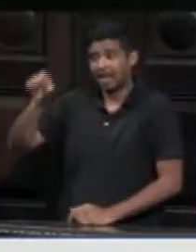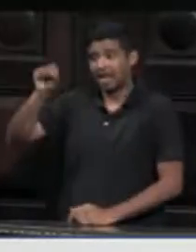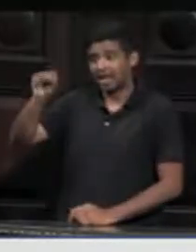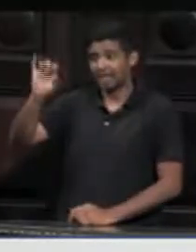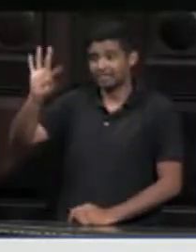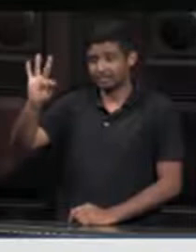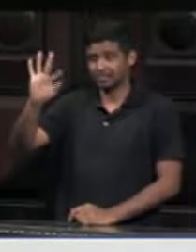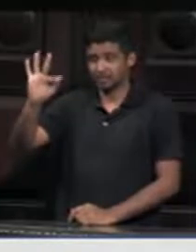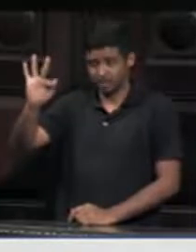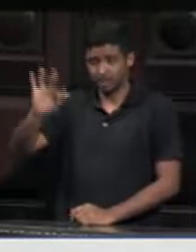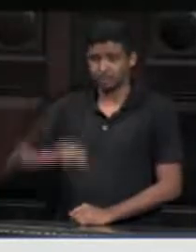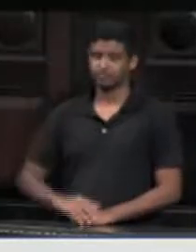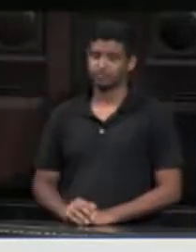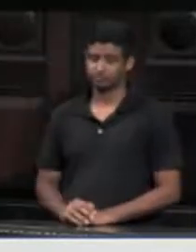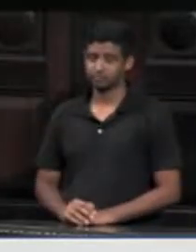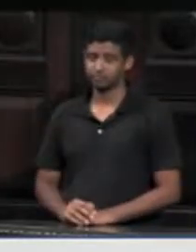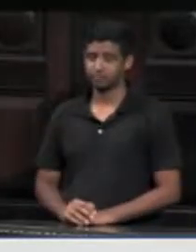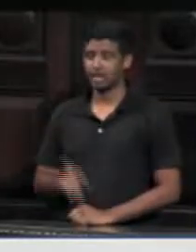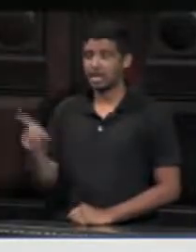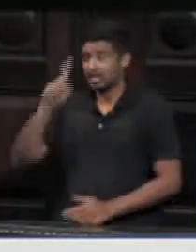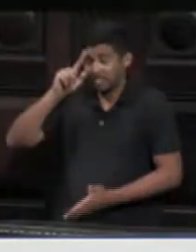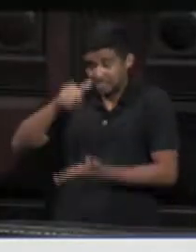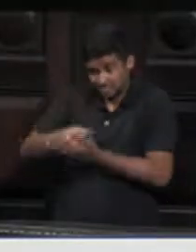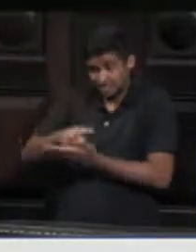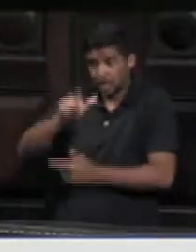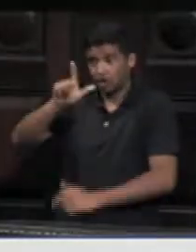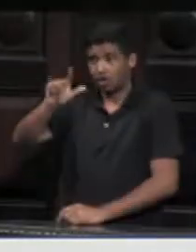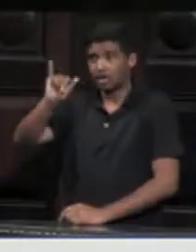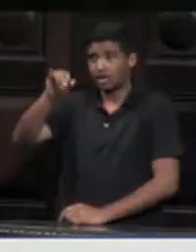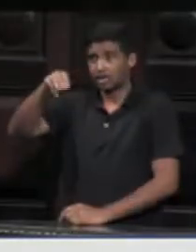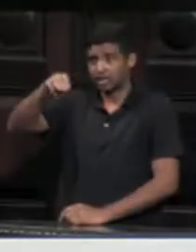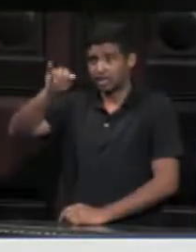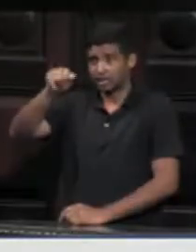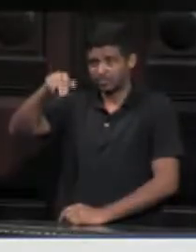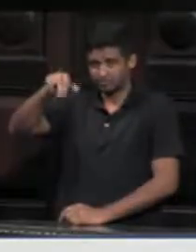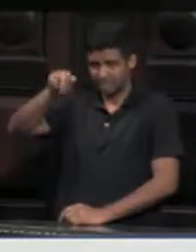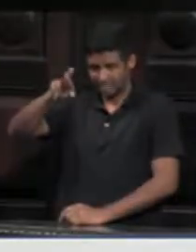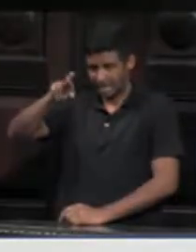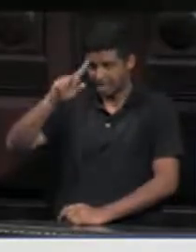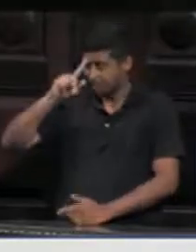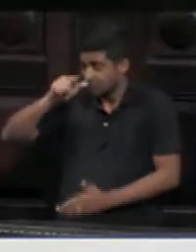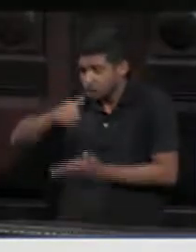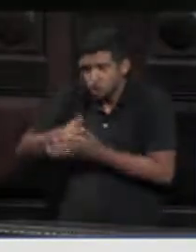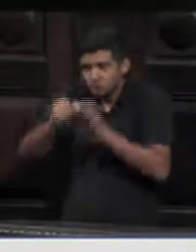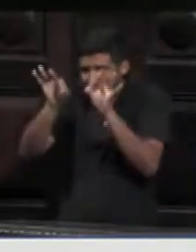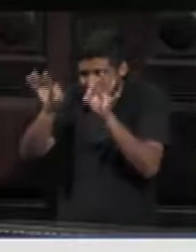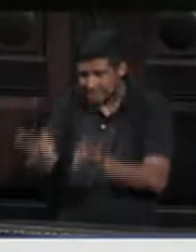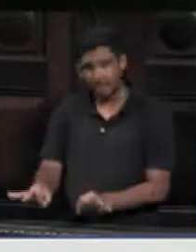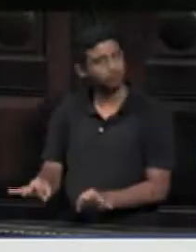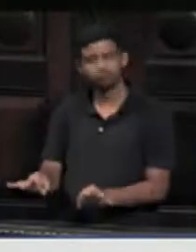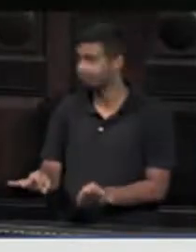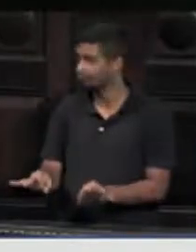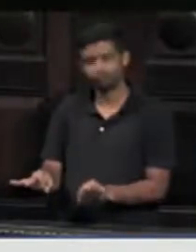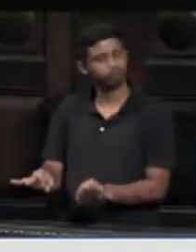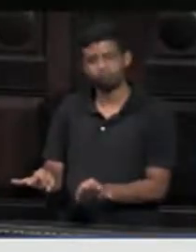Justiça, liminar, não é ainda uma decisão